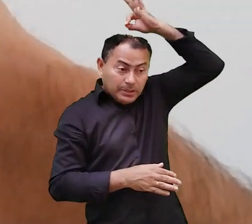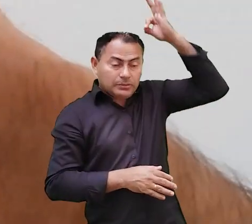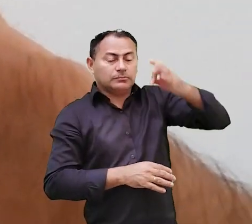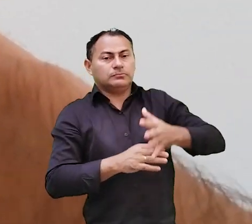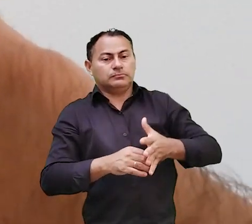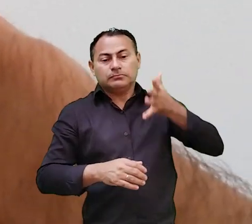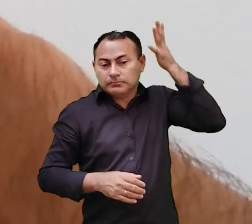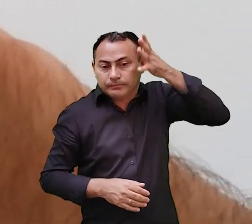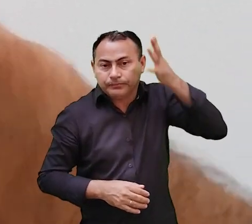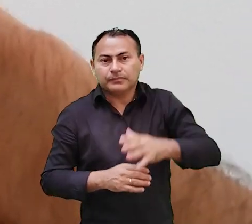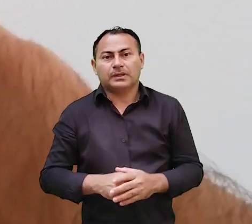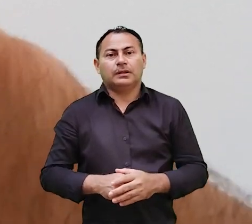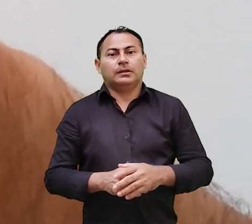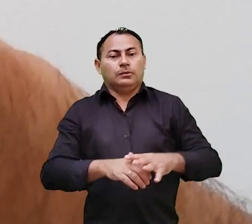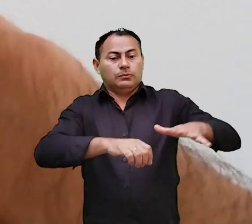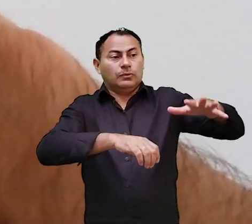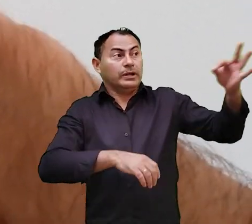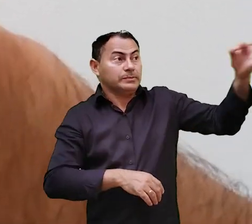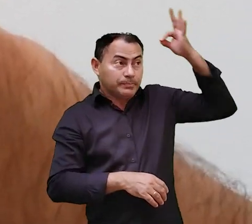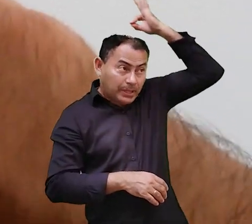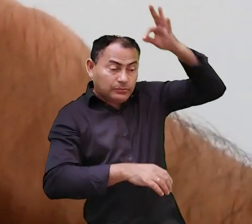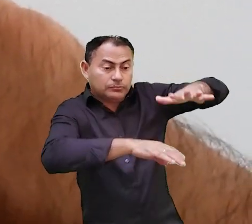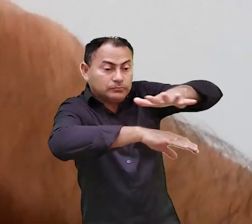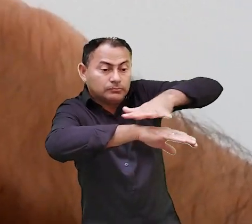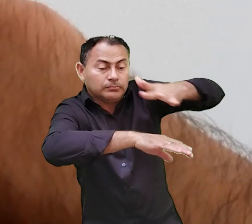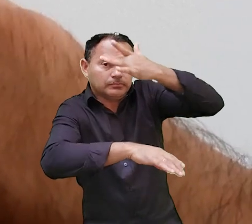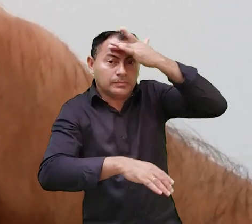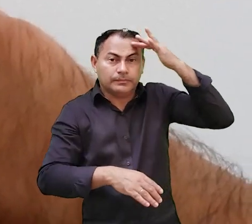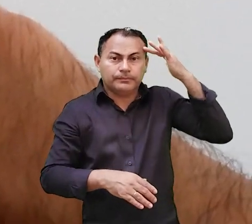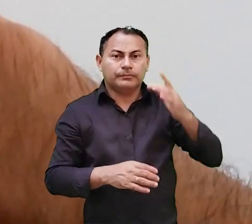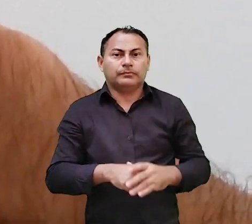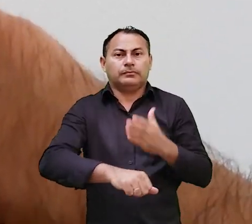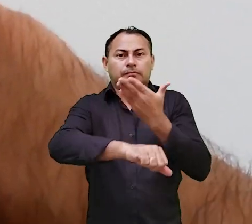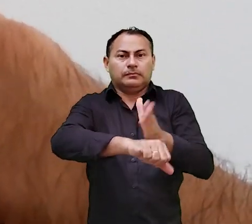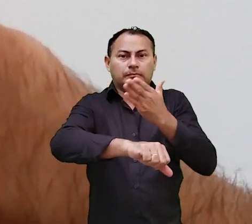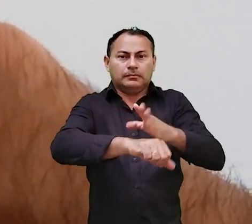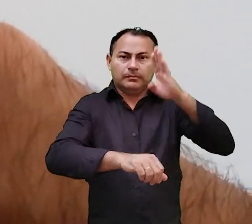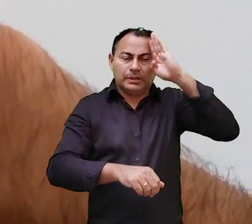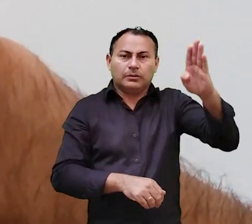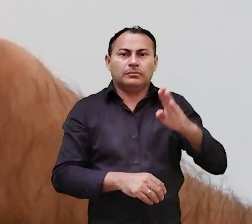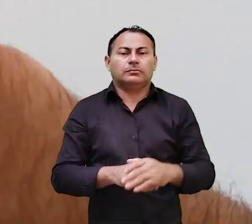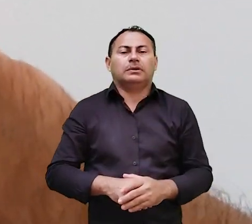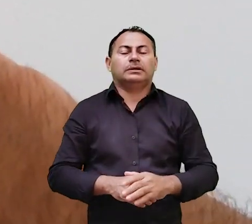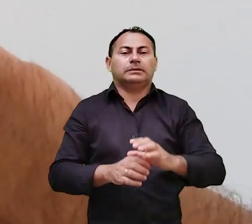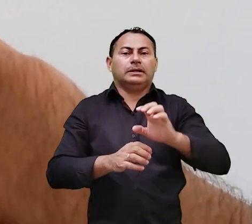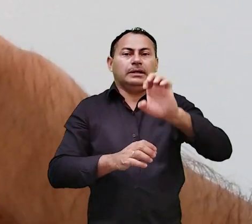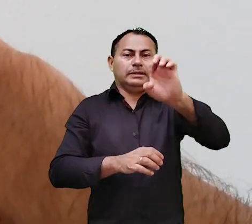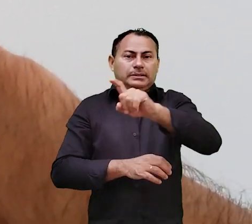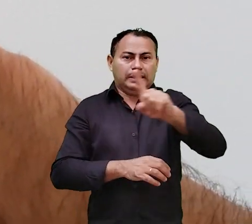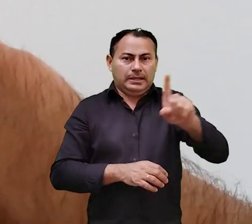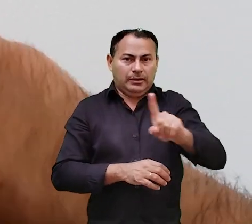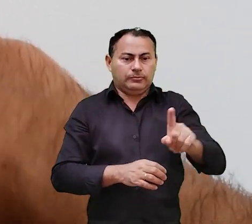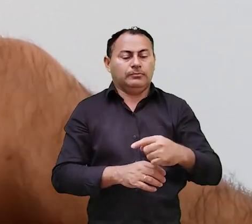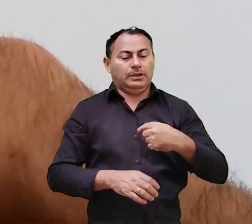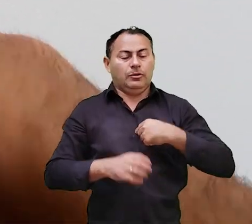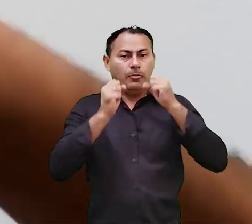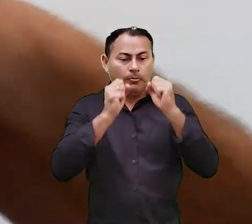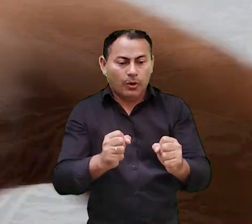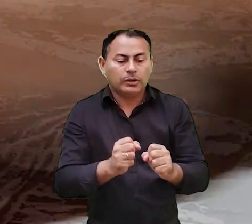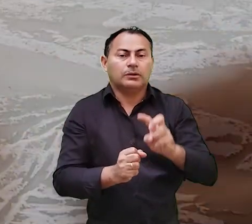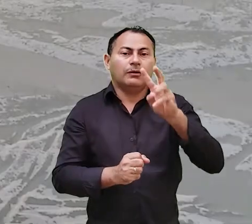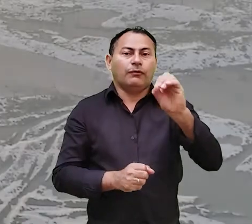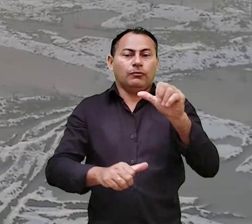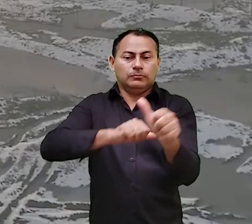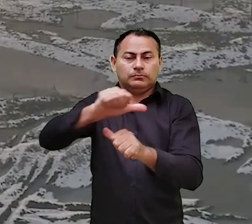ao Espírito que ungisse minha pregação, o Espírito veio sobre aqueles corpos. A aplicação principal da pregação de Ezequiel é,